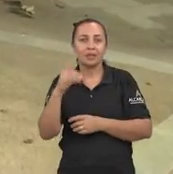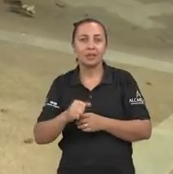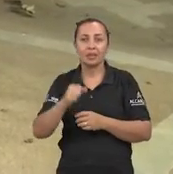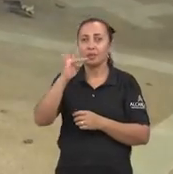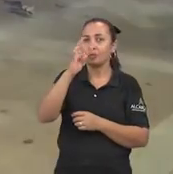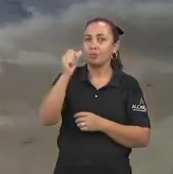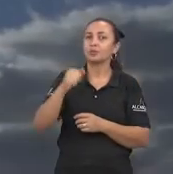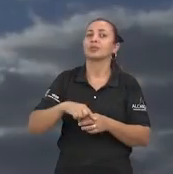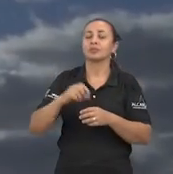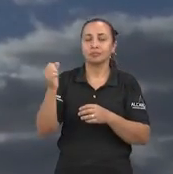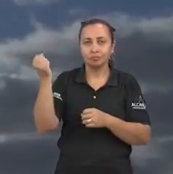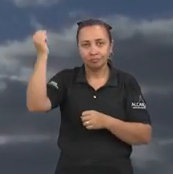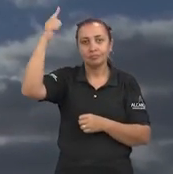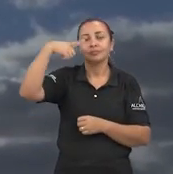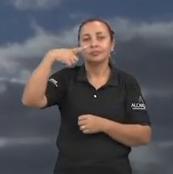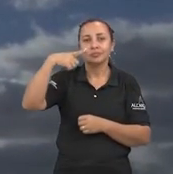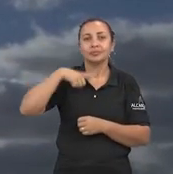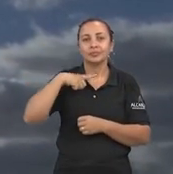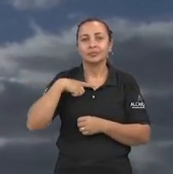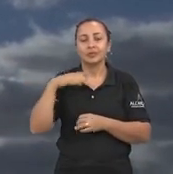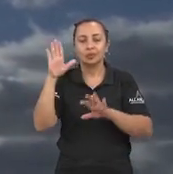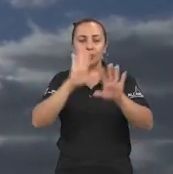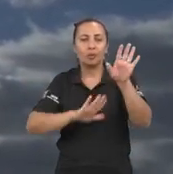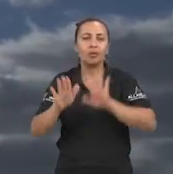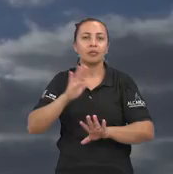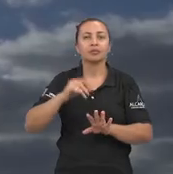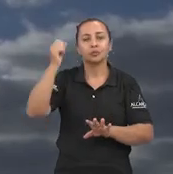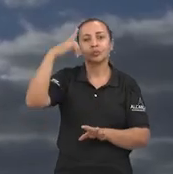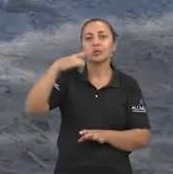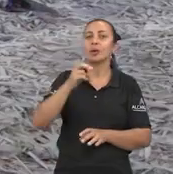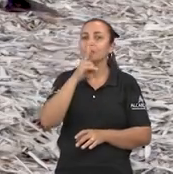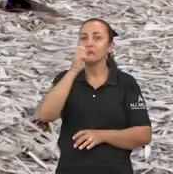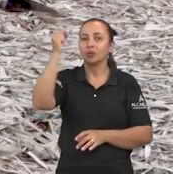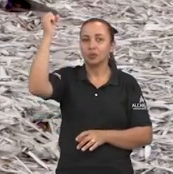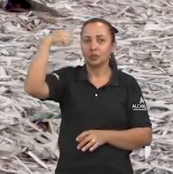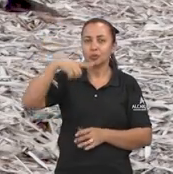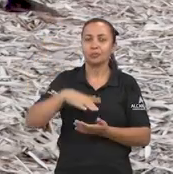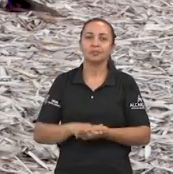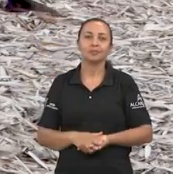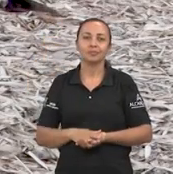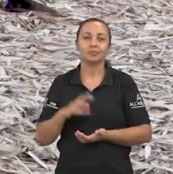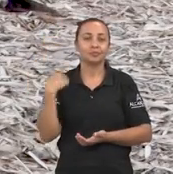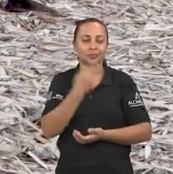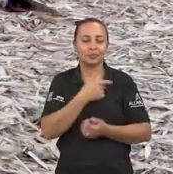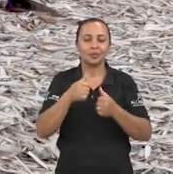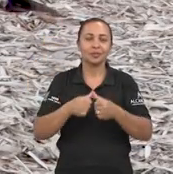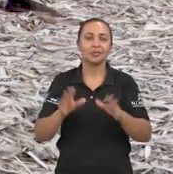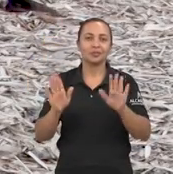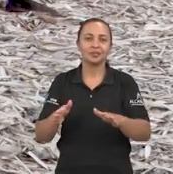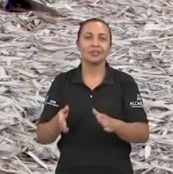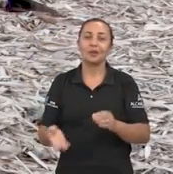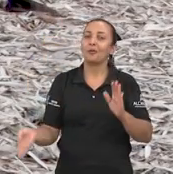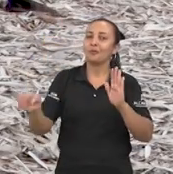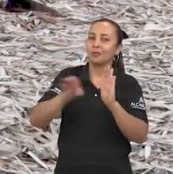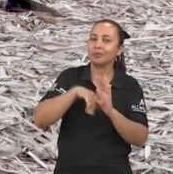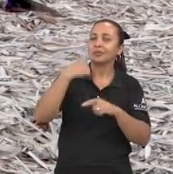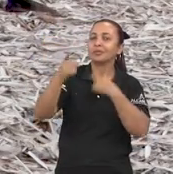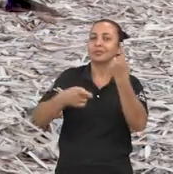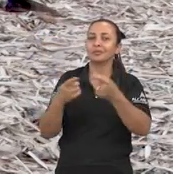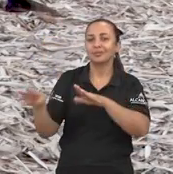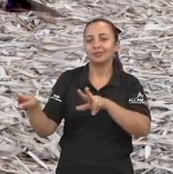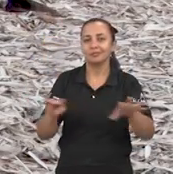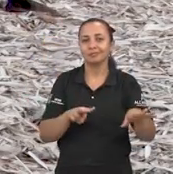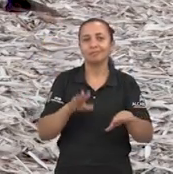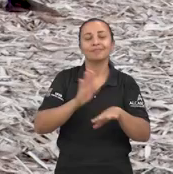é a luminosidade né cuidado de lumes cuidar de potência de Oi e a gente vai ficando por aqui mas voltamos